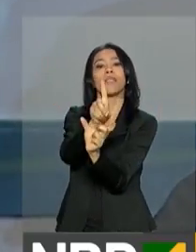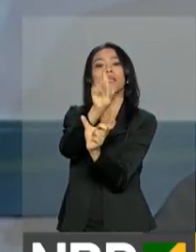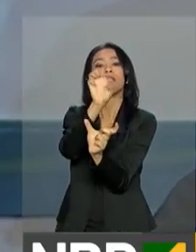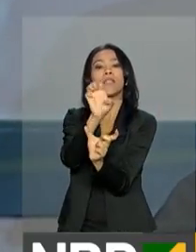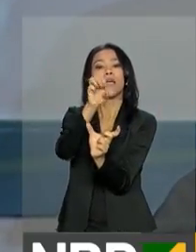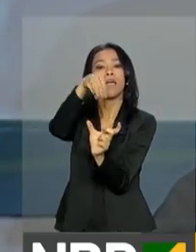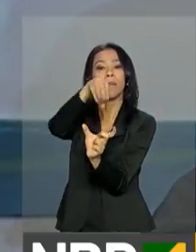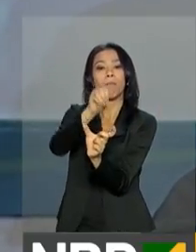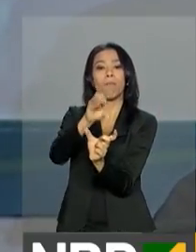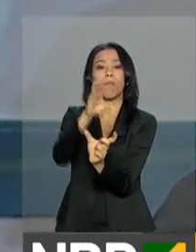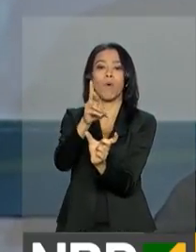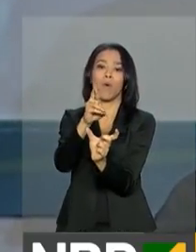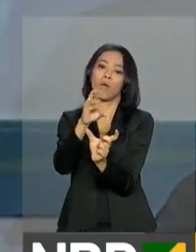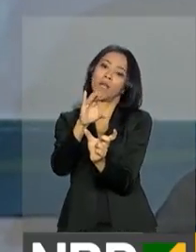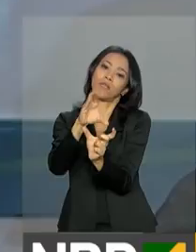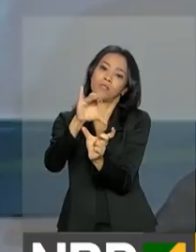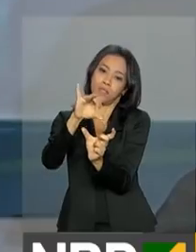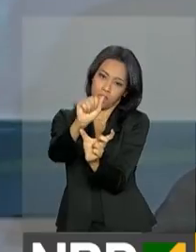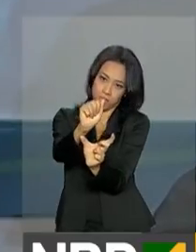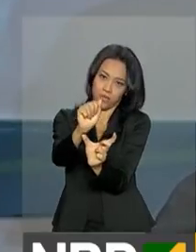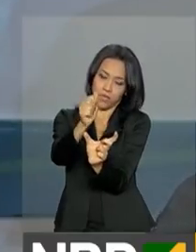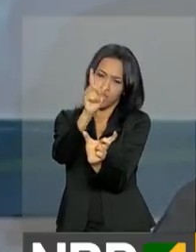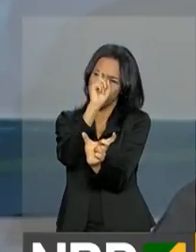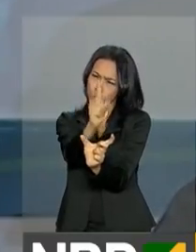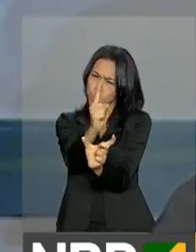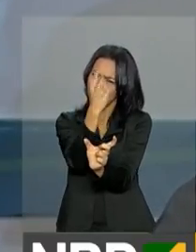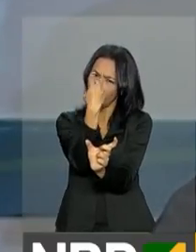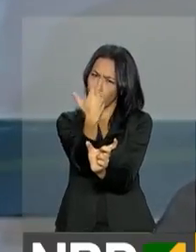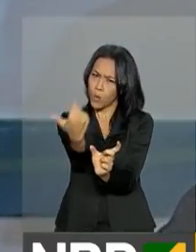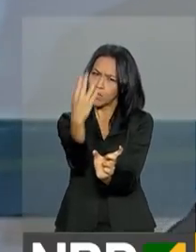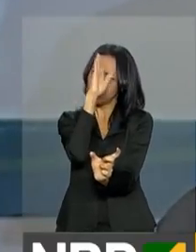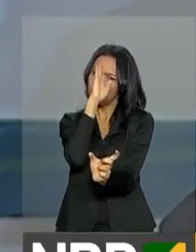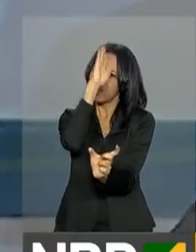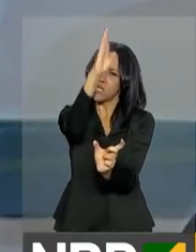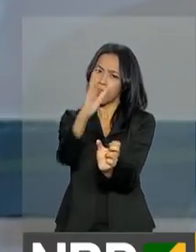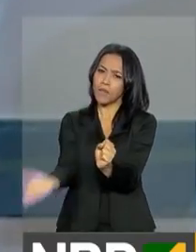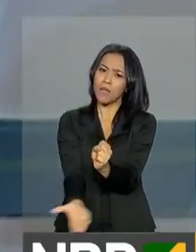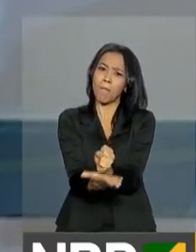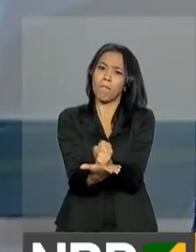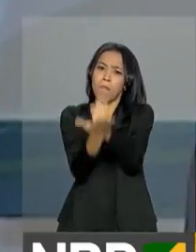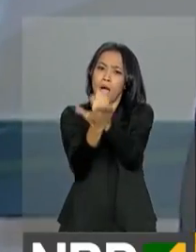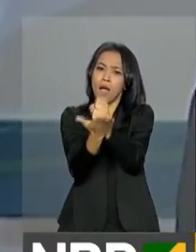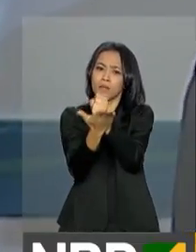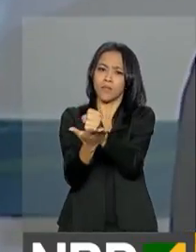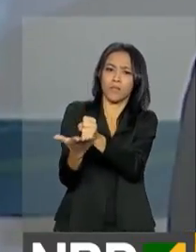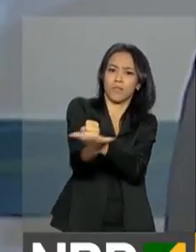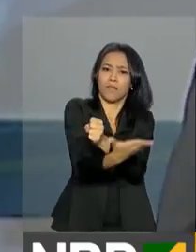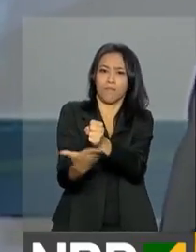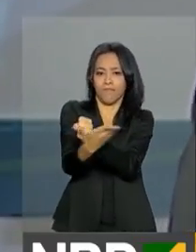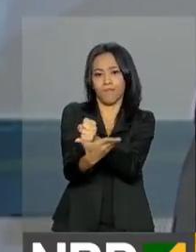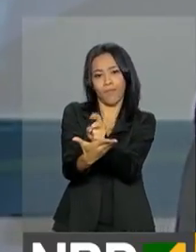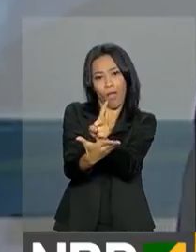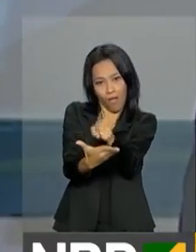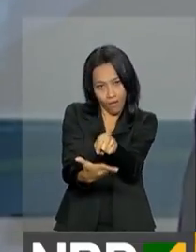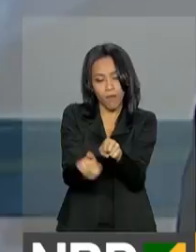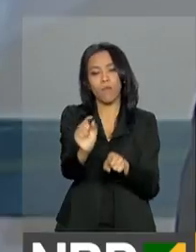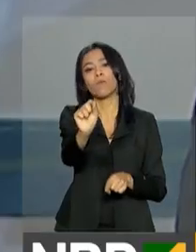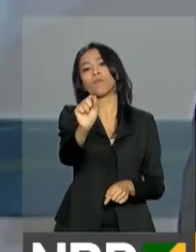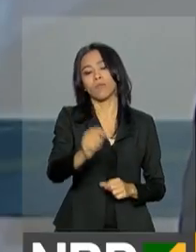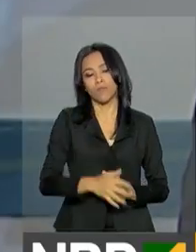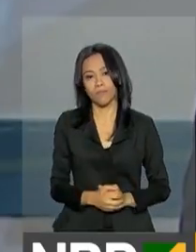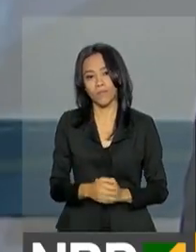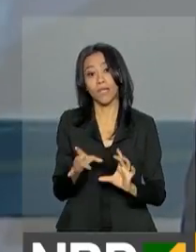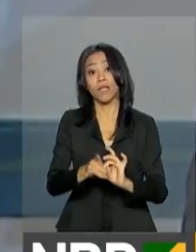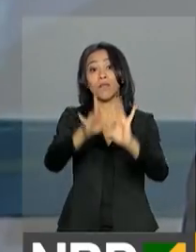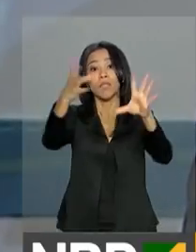a democracia, um dos fundamentos centrais, principais, sustentadores, mantenedores, enaltecedores, é precisamente